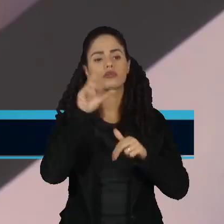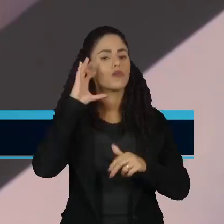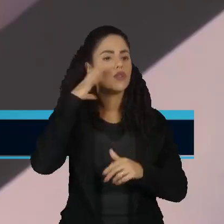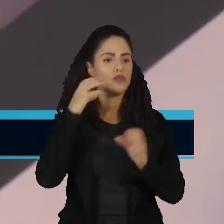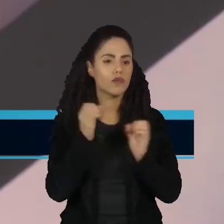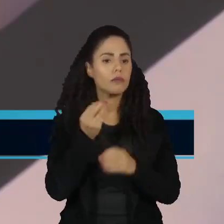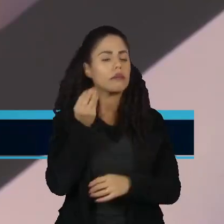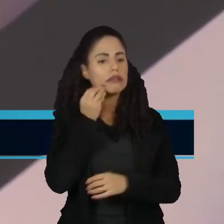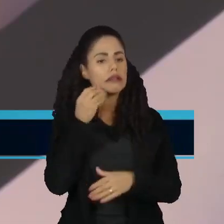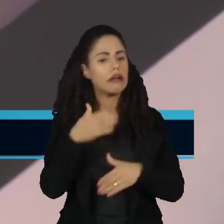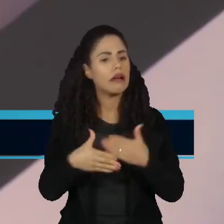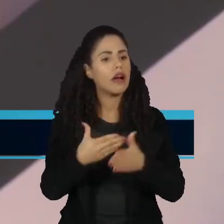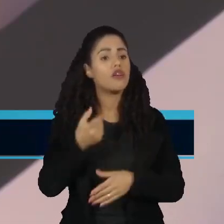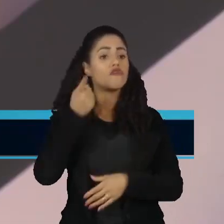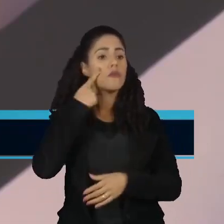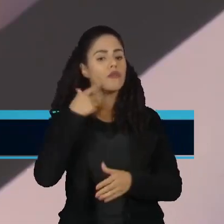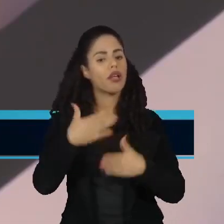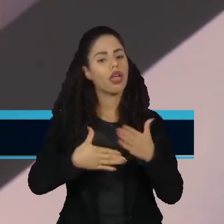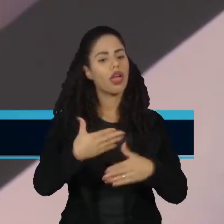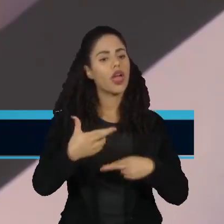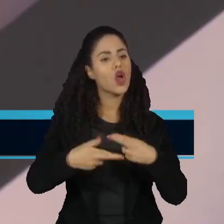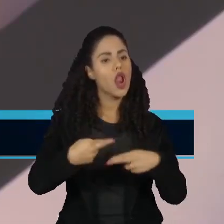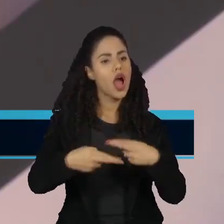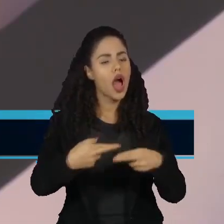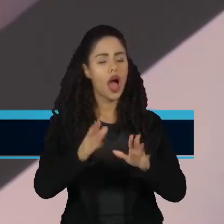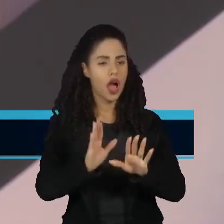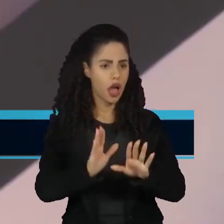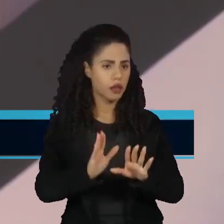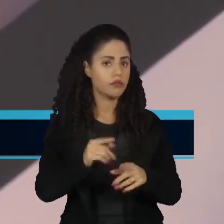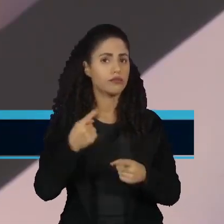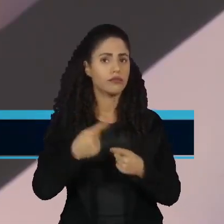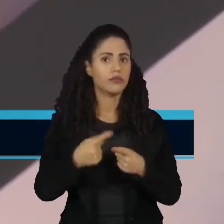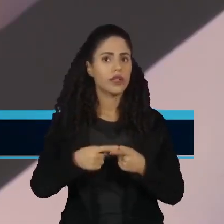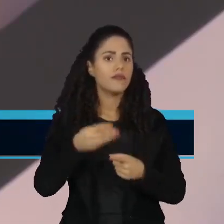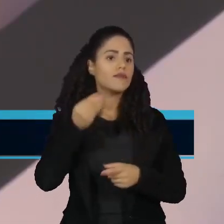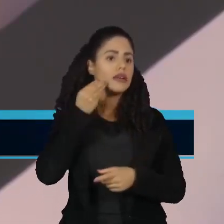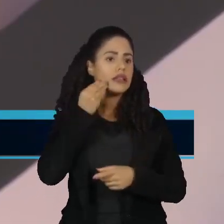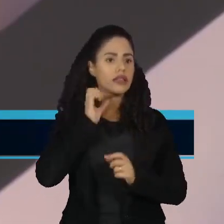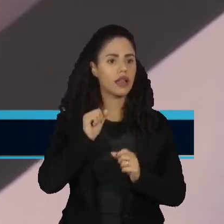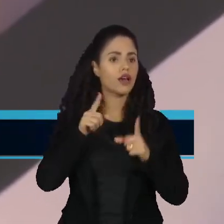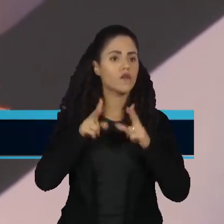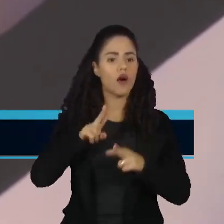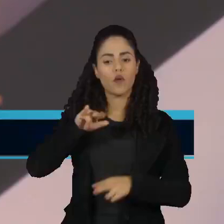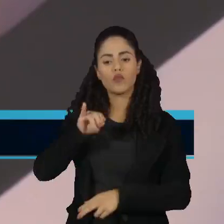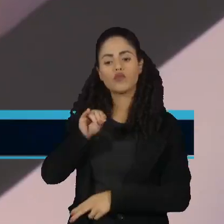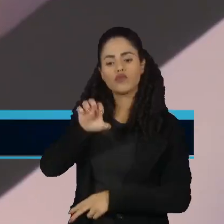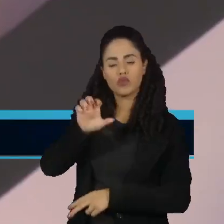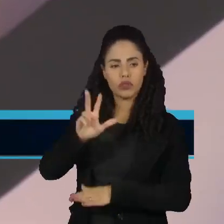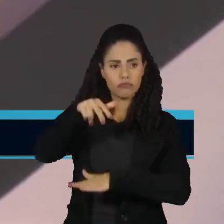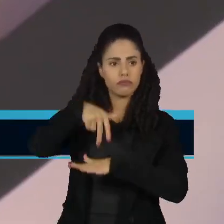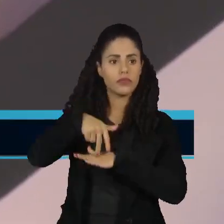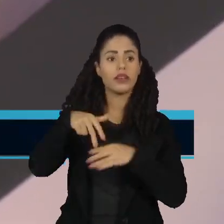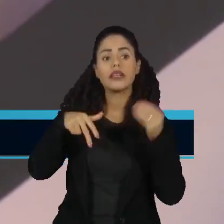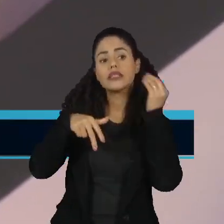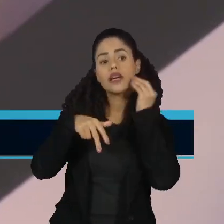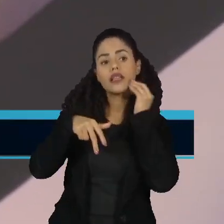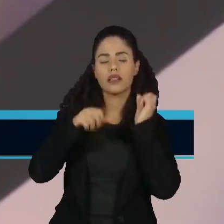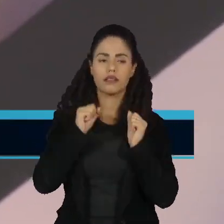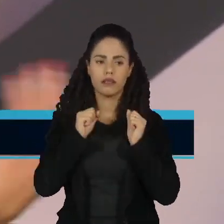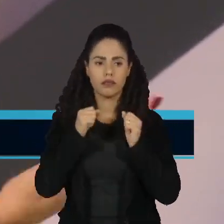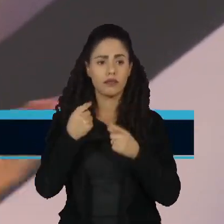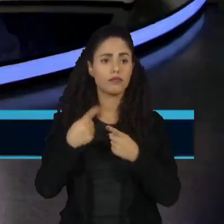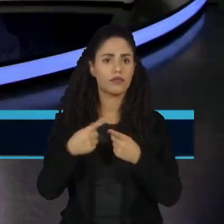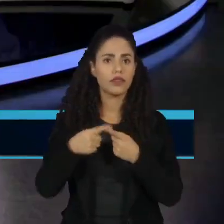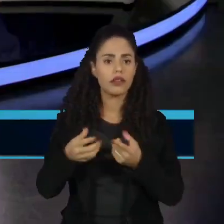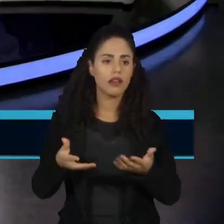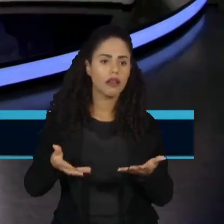e tentar ficar um pouco mais... um pouco a posição do Biden, que às vezes tentando agradar um pouco os dois lados, né?